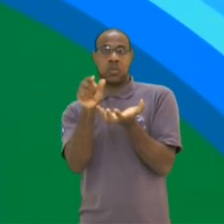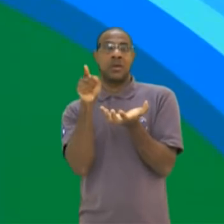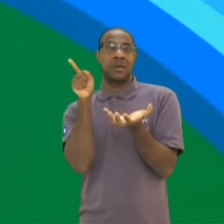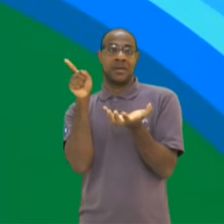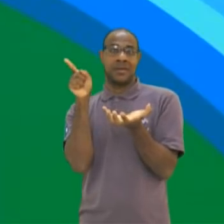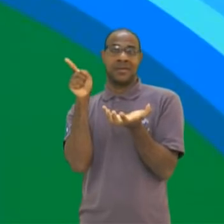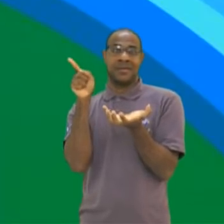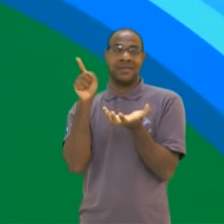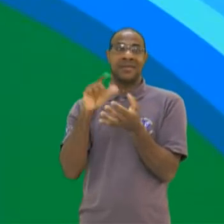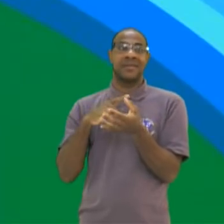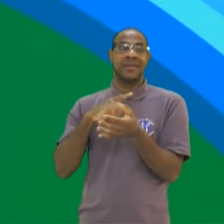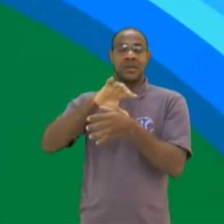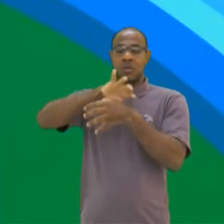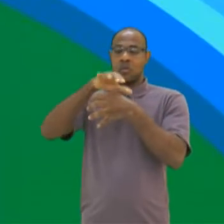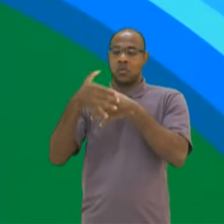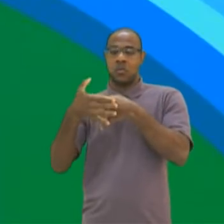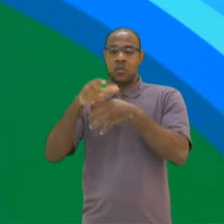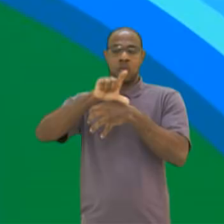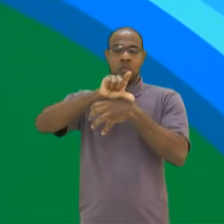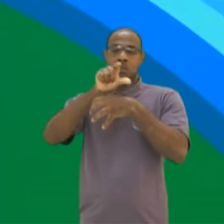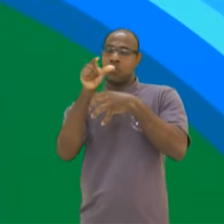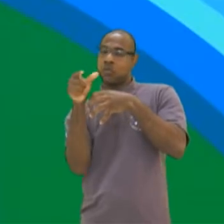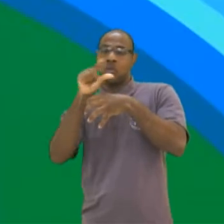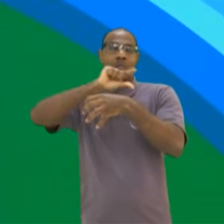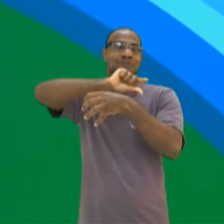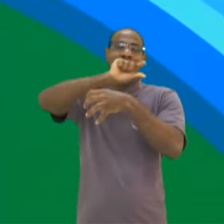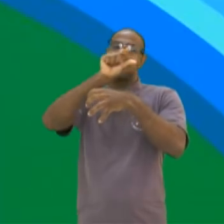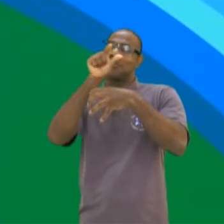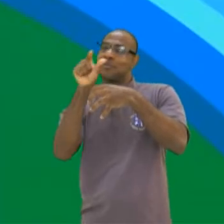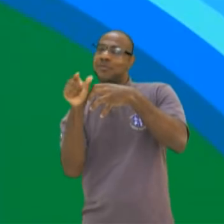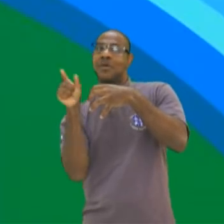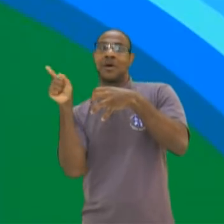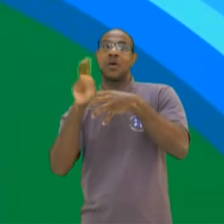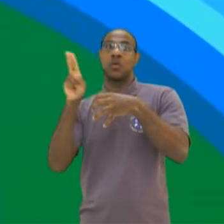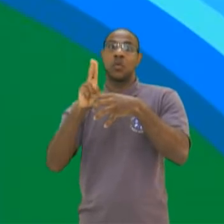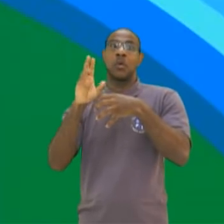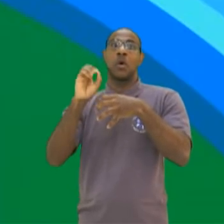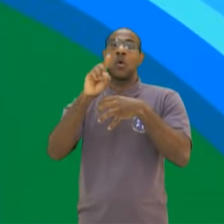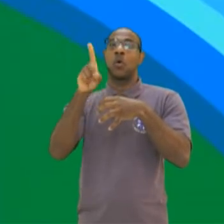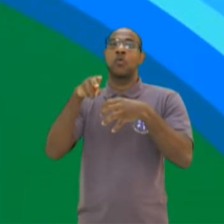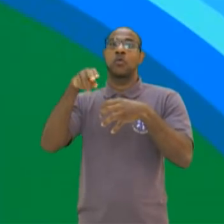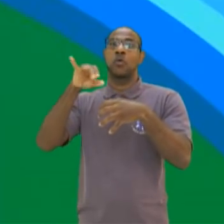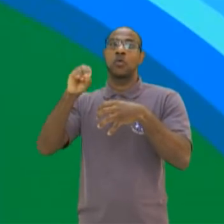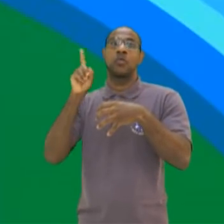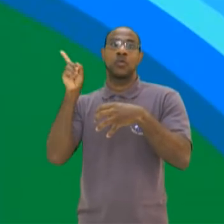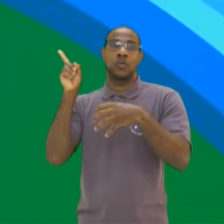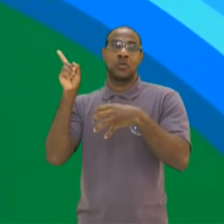está mostrando que tem uma camada, chamada camada de ozônio, que fica